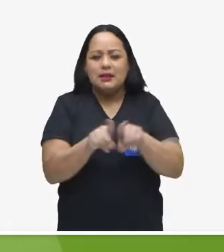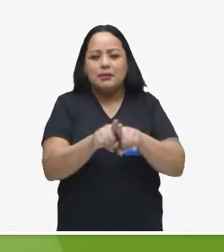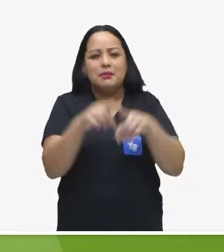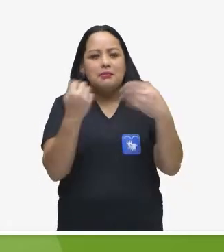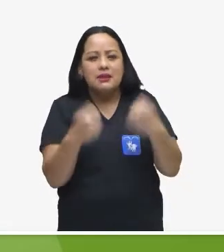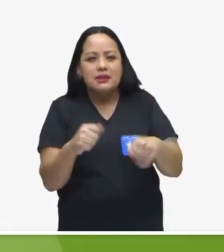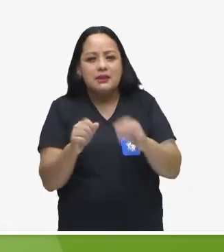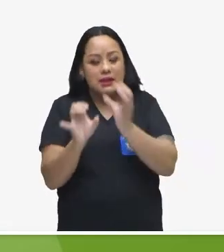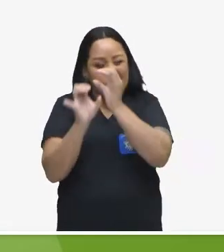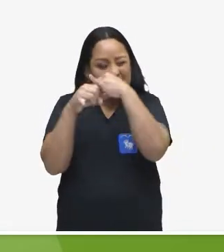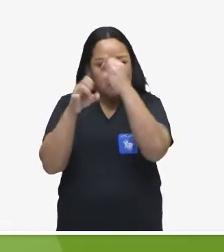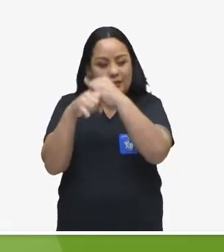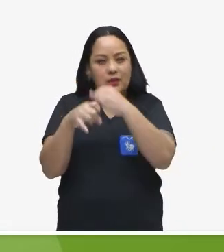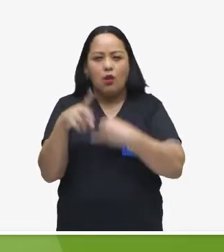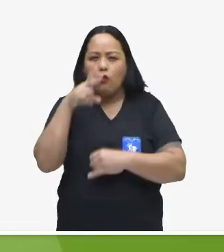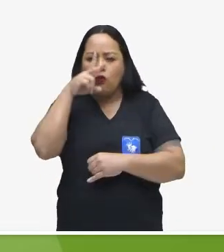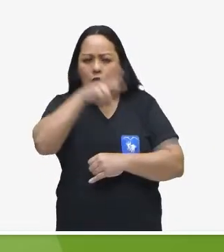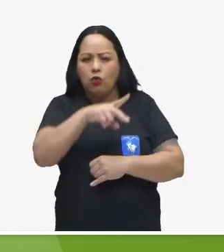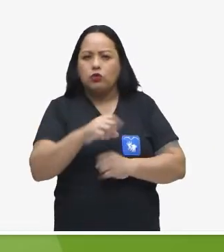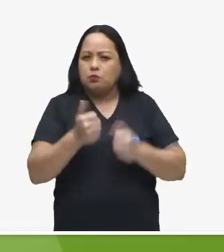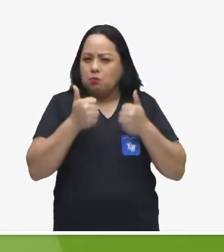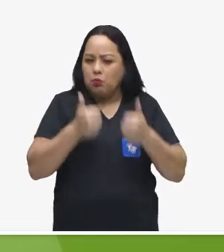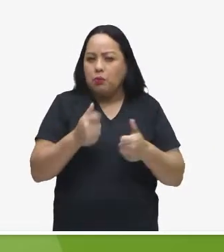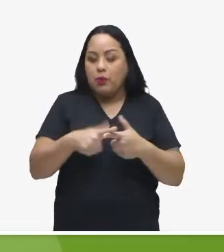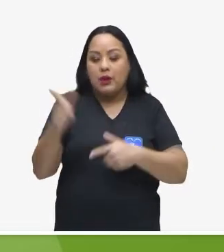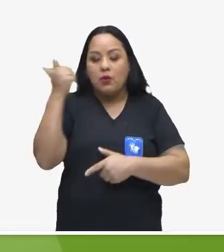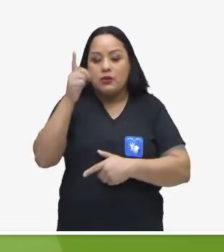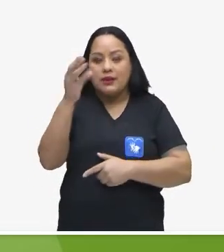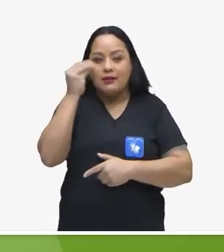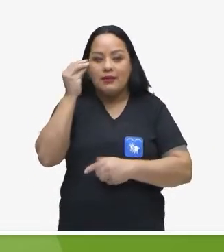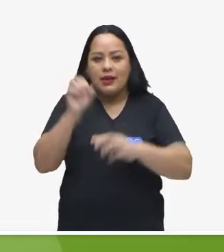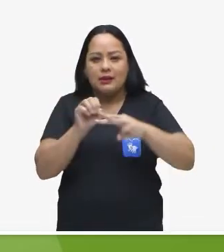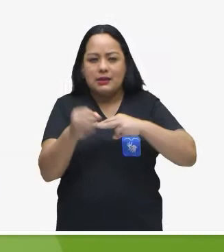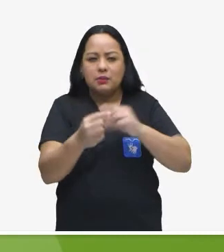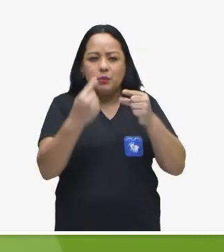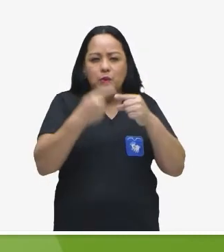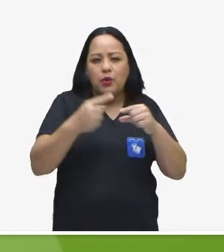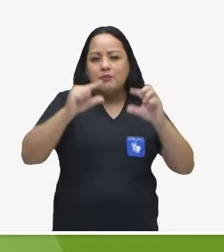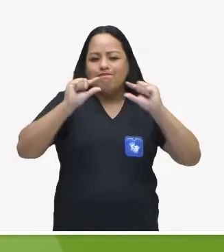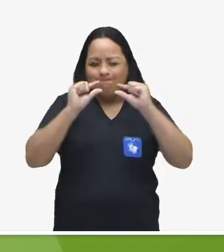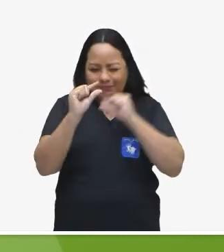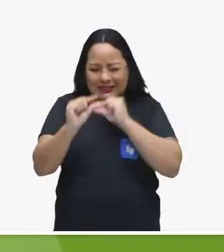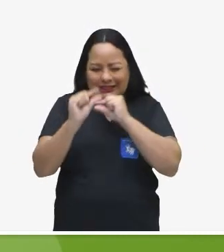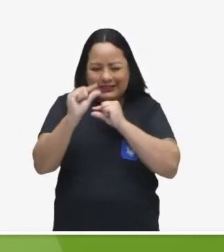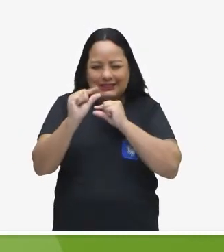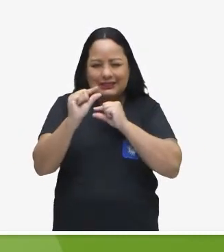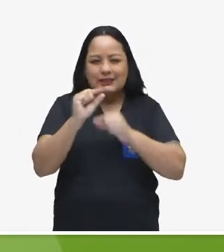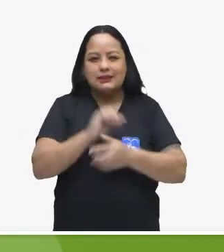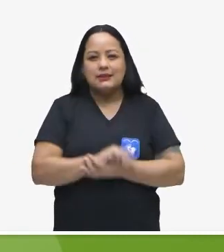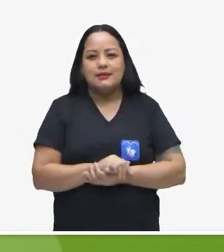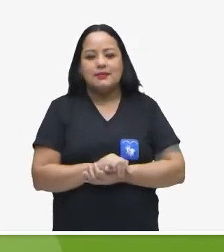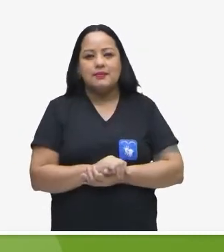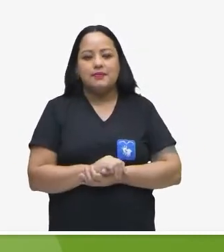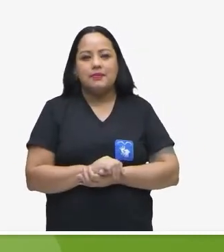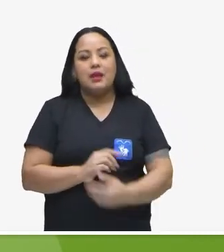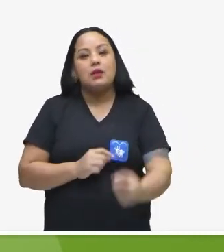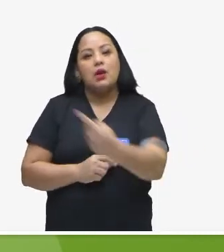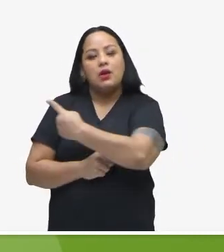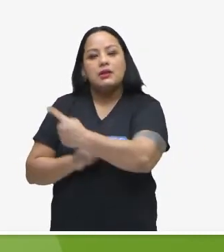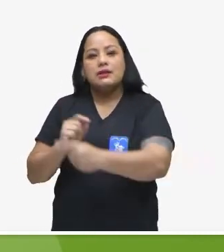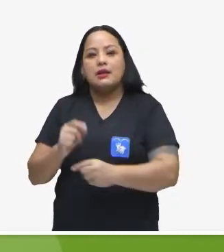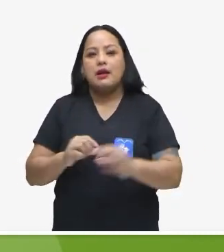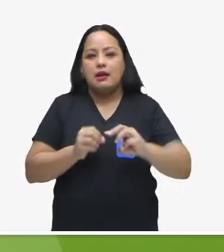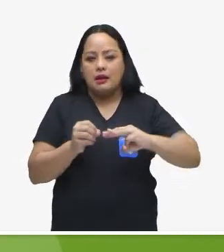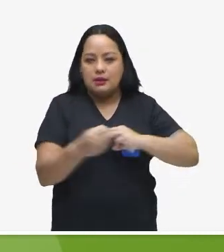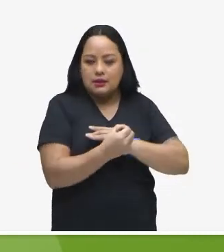de um microscópio mais potente para eu poder visualizá-las, porque elas são bem pequenas, tá? Então aqui são as células